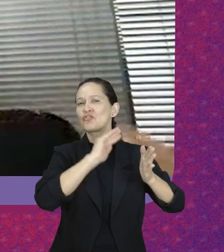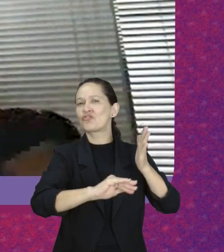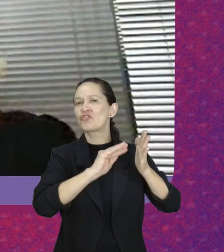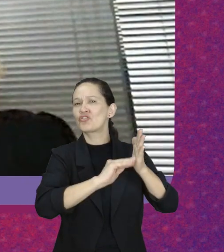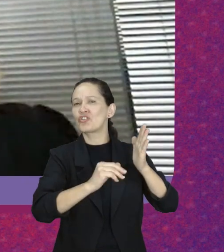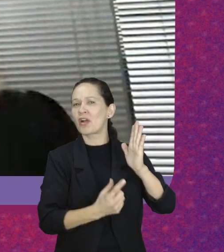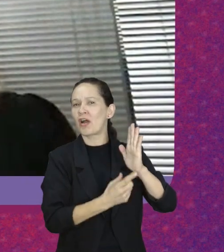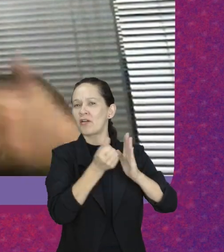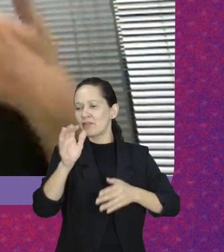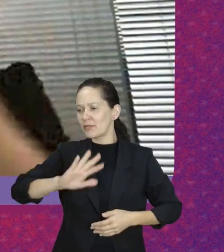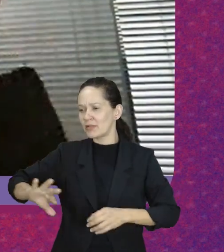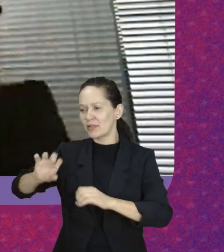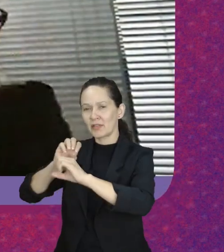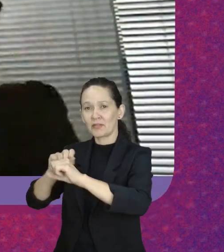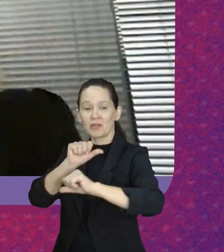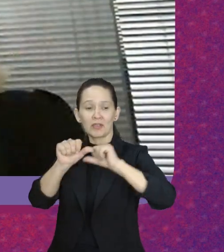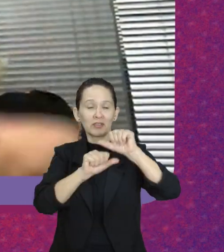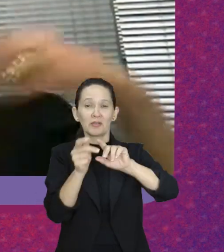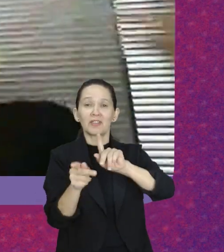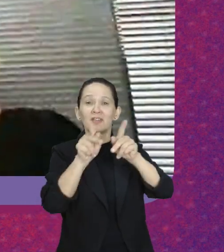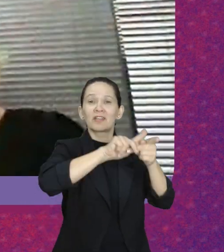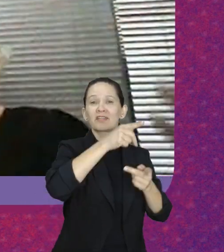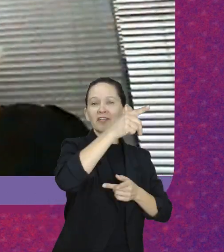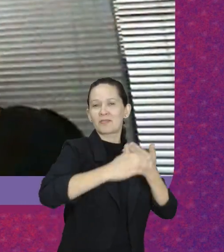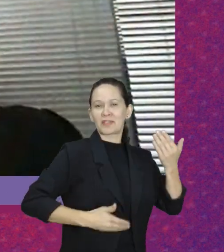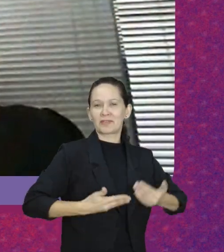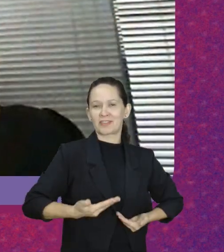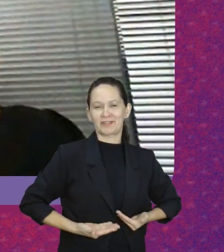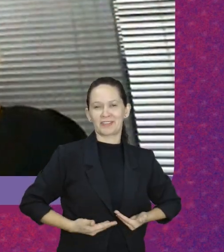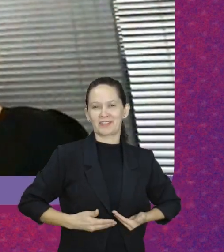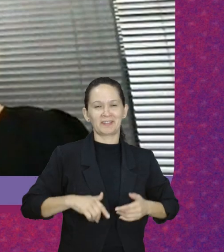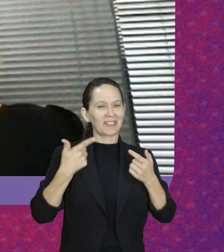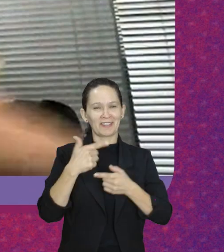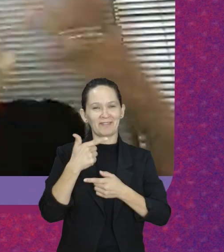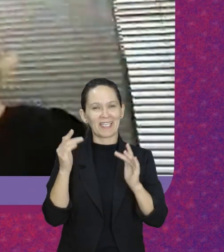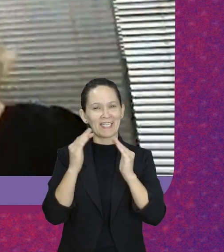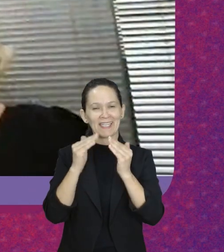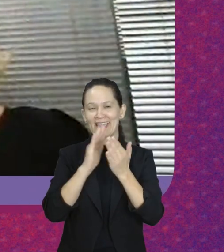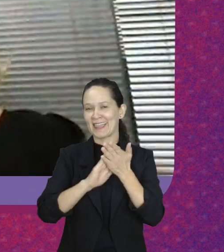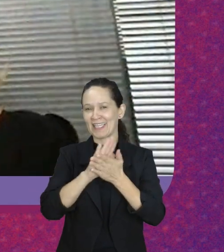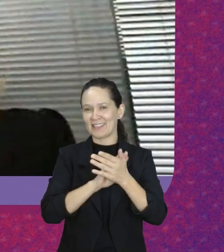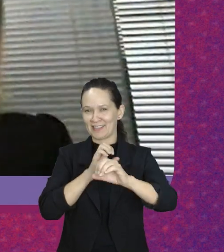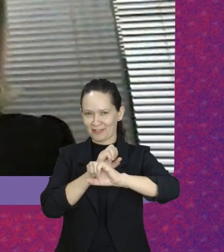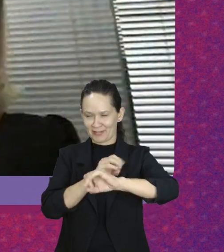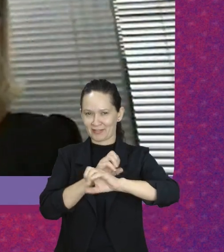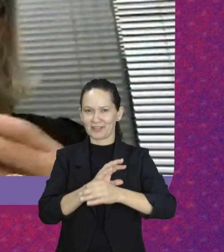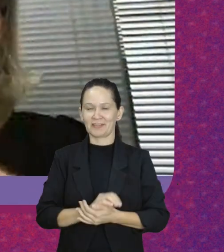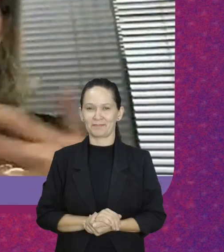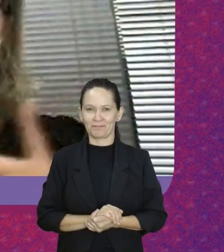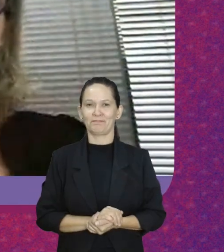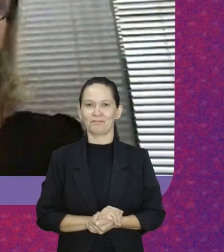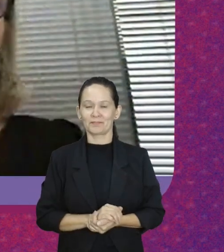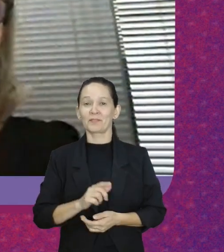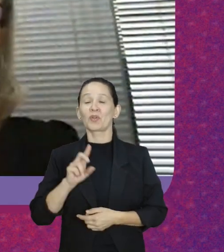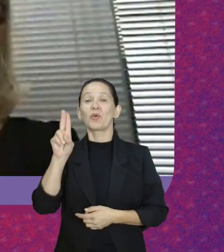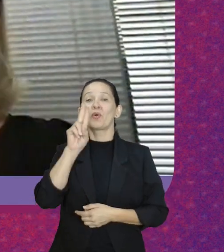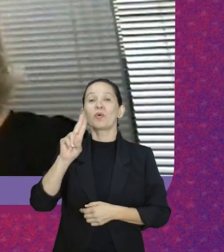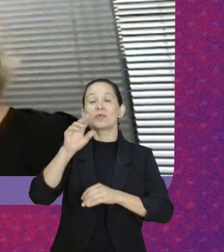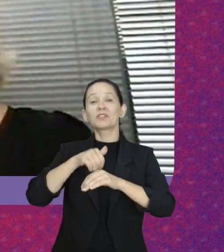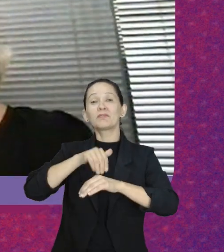recursos da educação para outros serviços que não são necessariamente de educação, e ainda, né, vitimizam mais